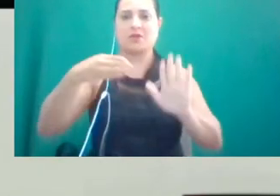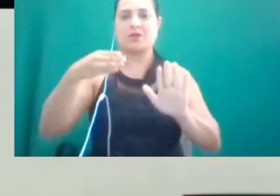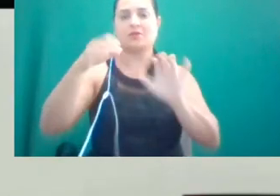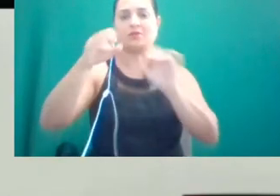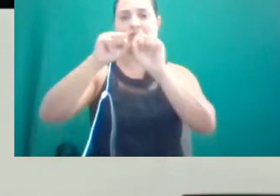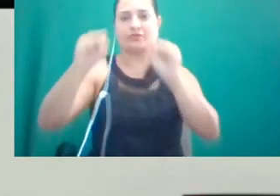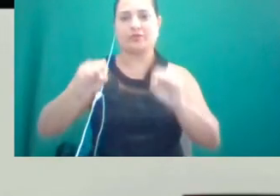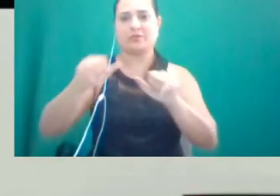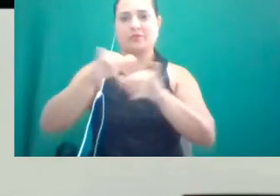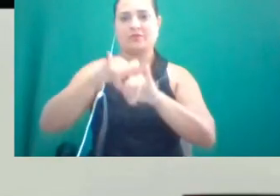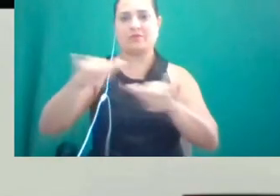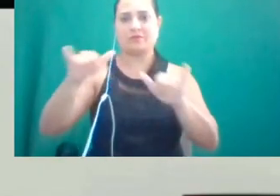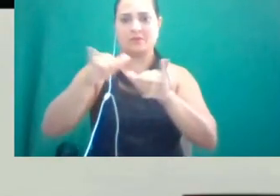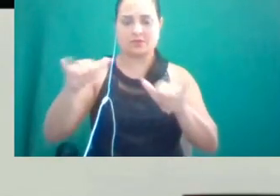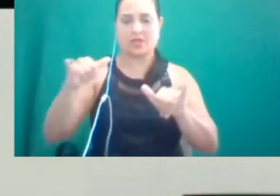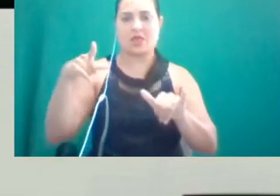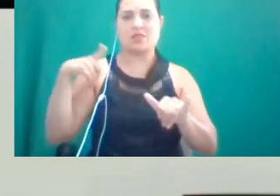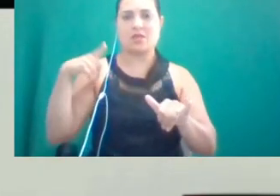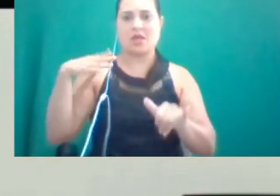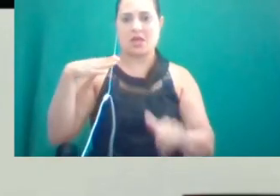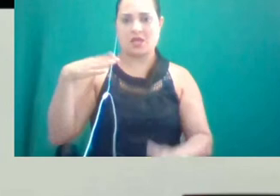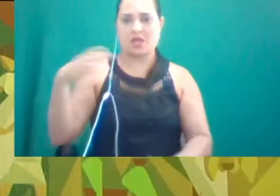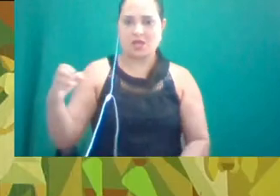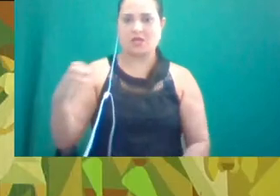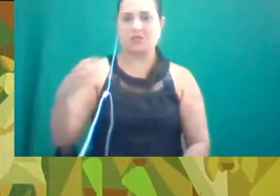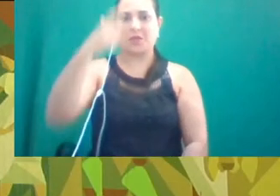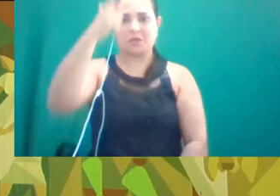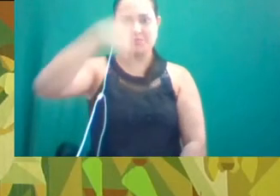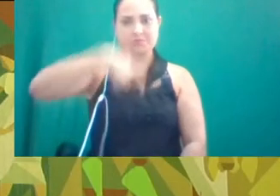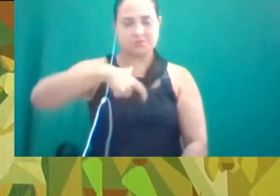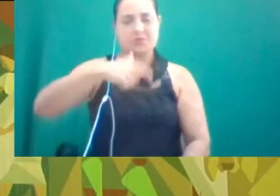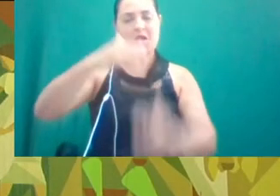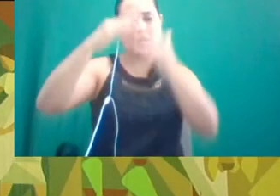a minha vontade, este é o meu juramento.